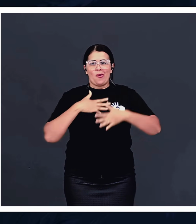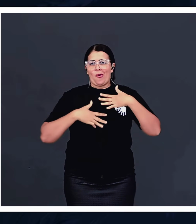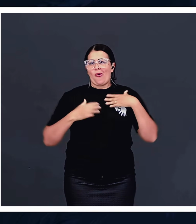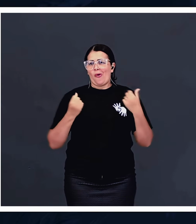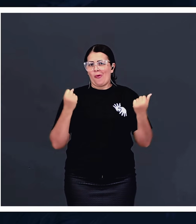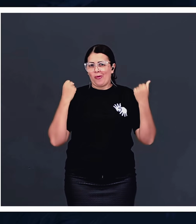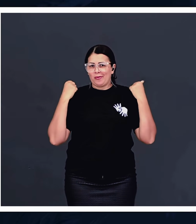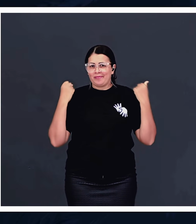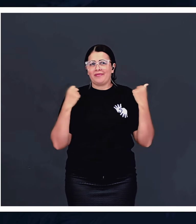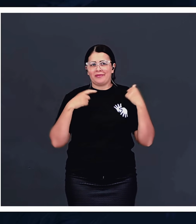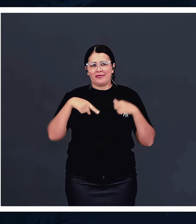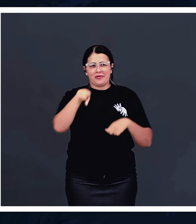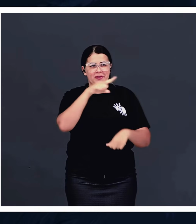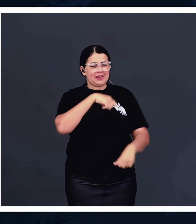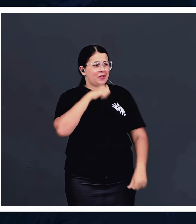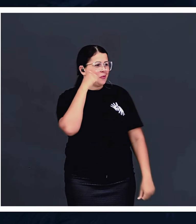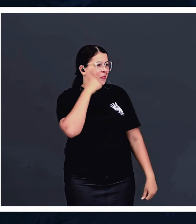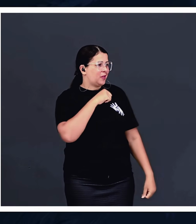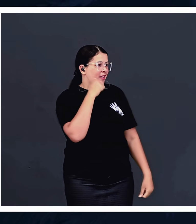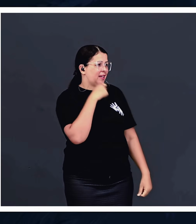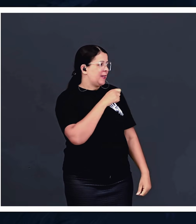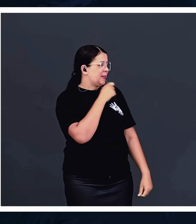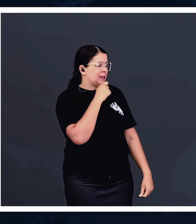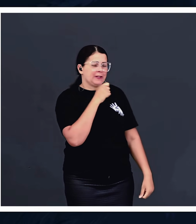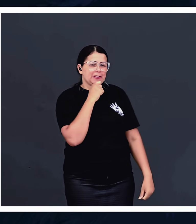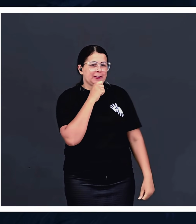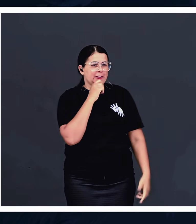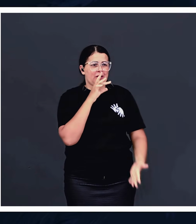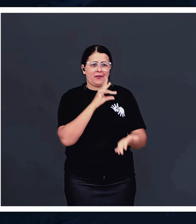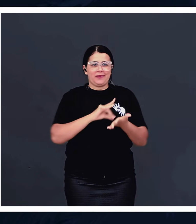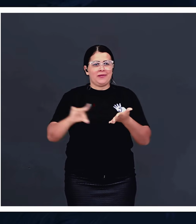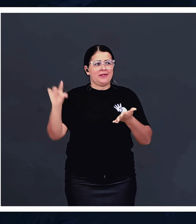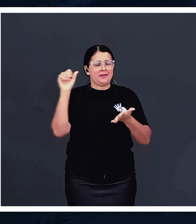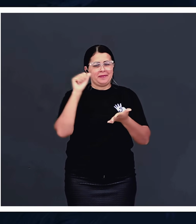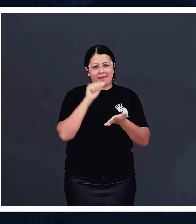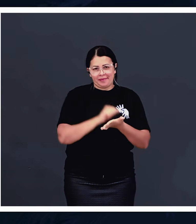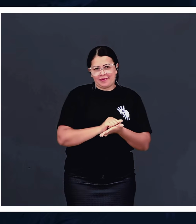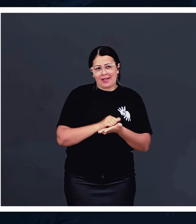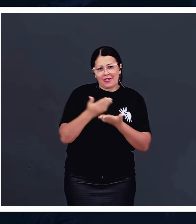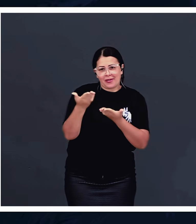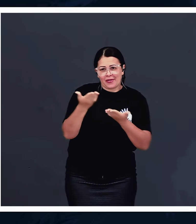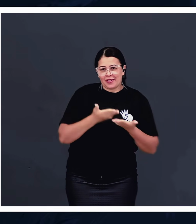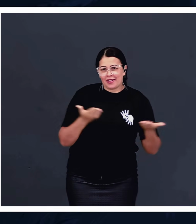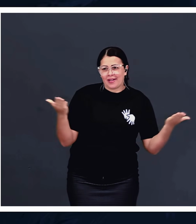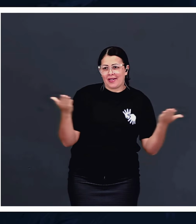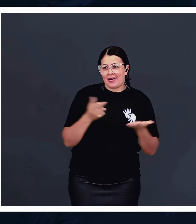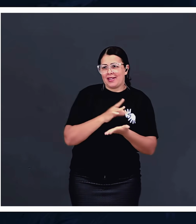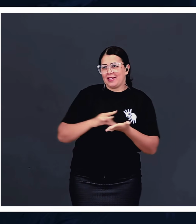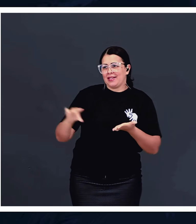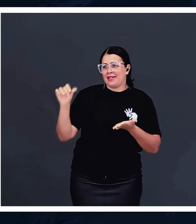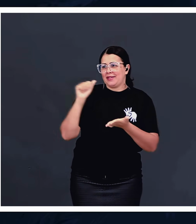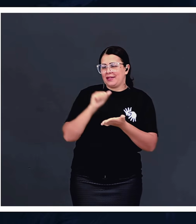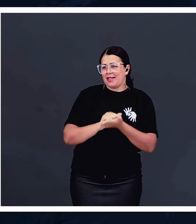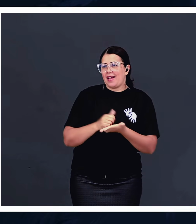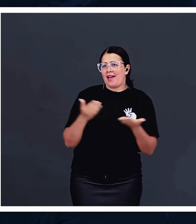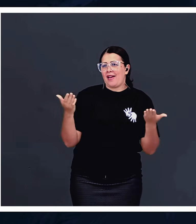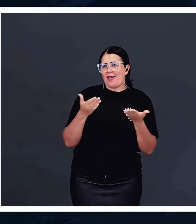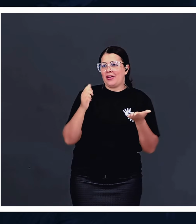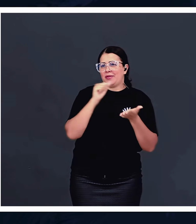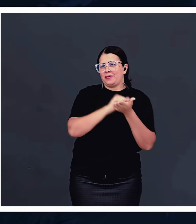Então, você, mulher, que ainda não fez a sua inscrição, eu te convido a fazer a sua inscrição